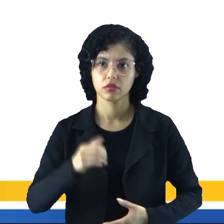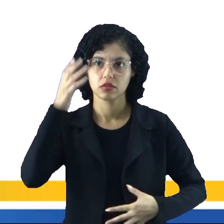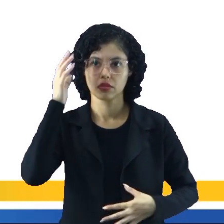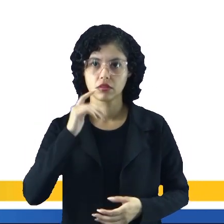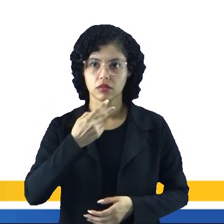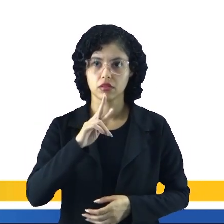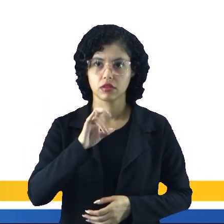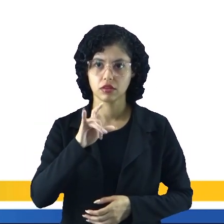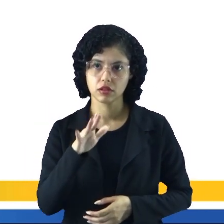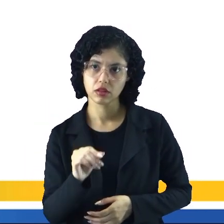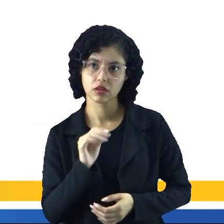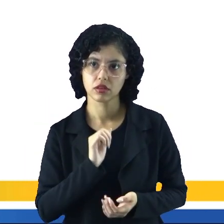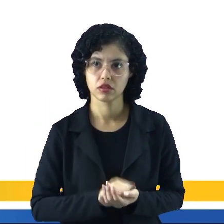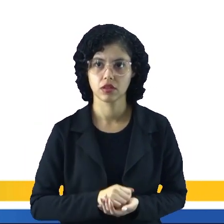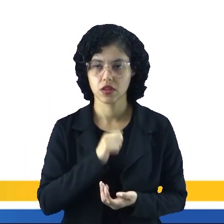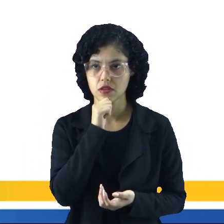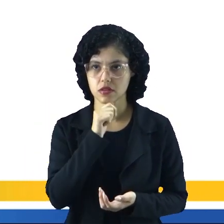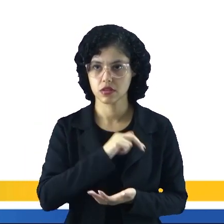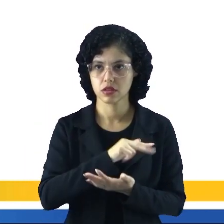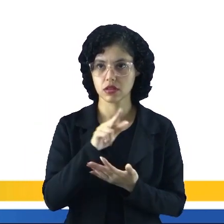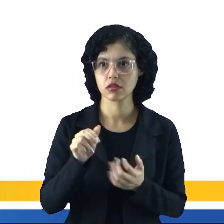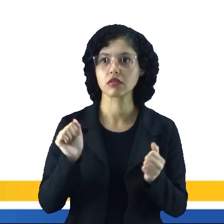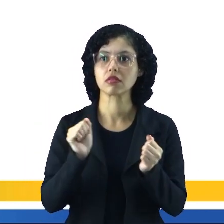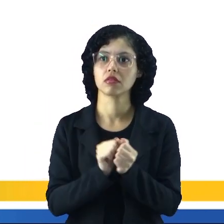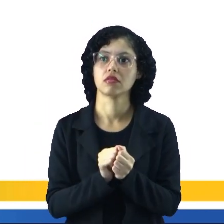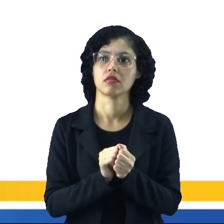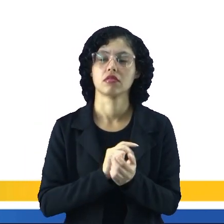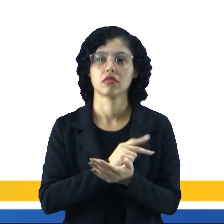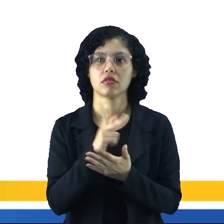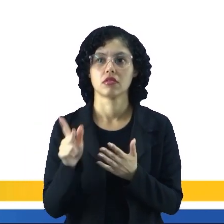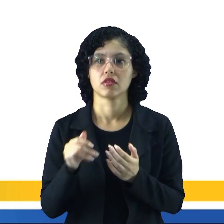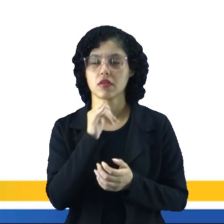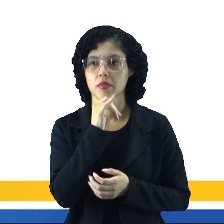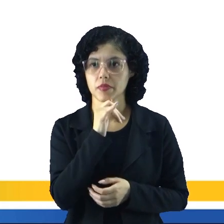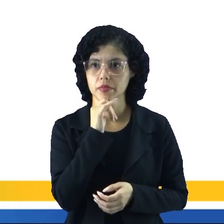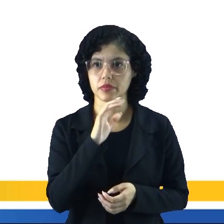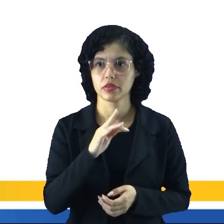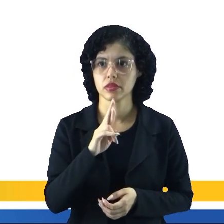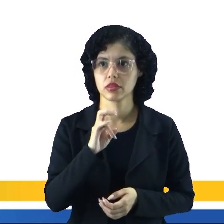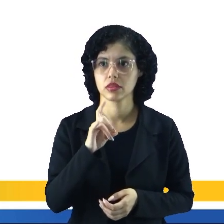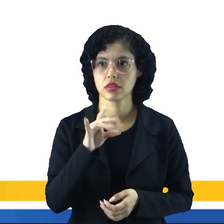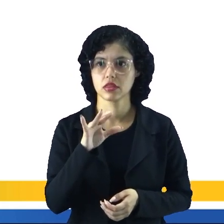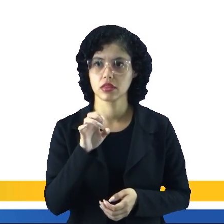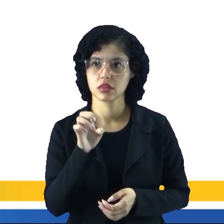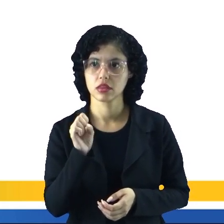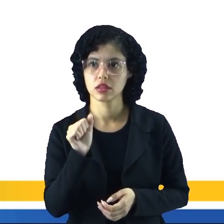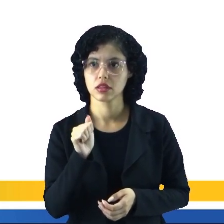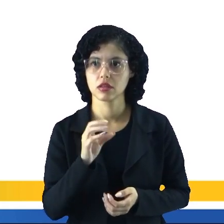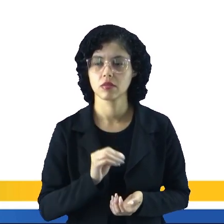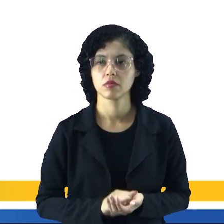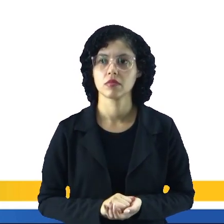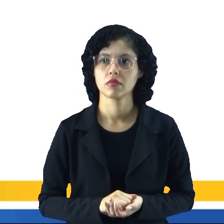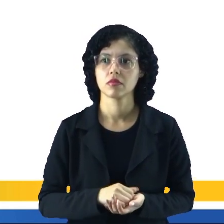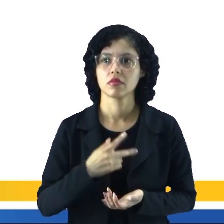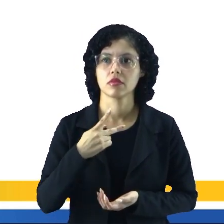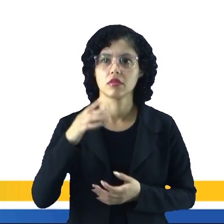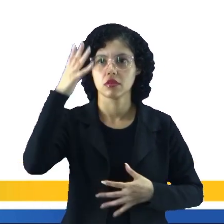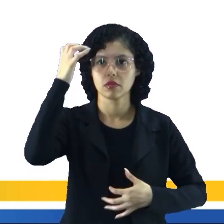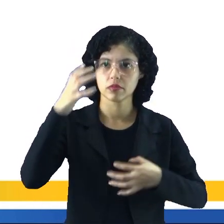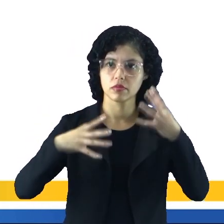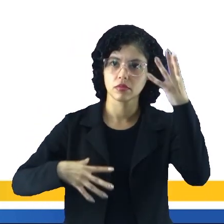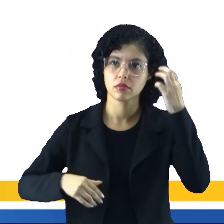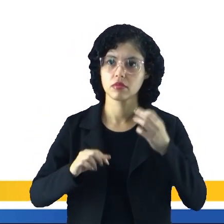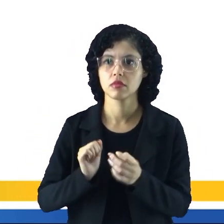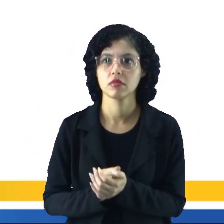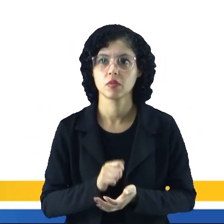o primatologista Franz deval juntou vários exemplos né de cetáceos